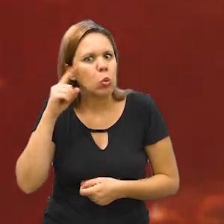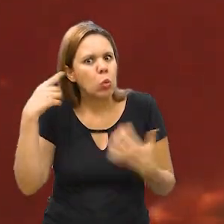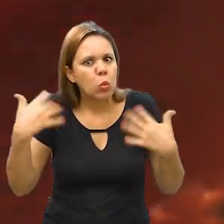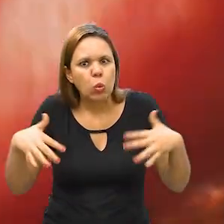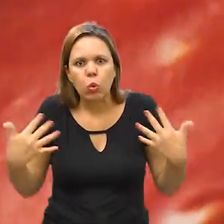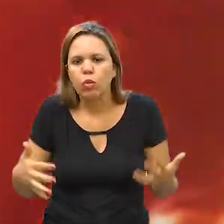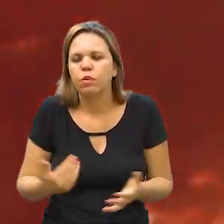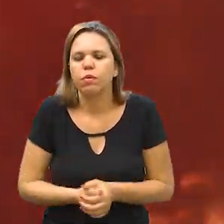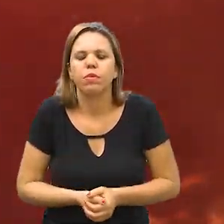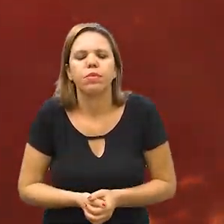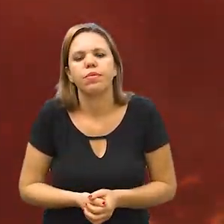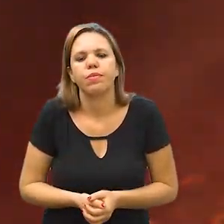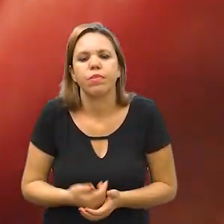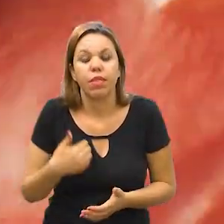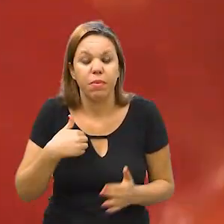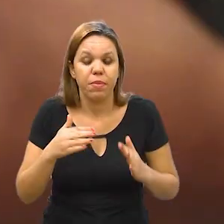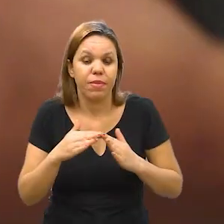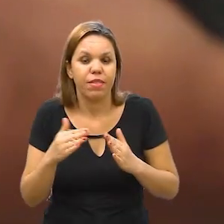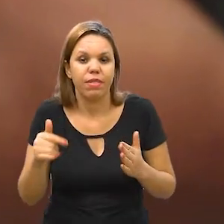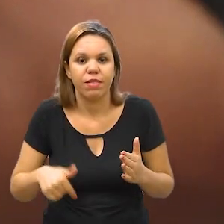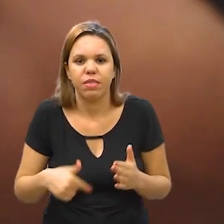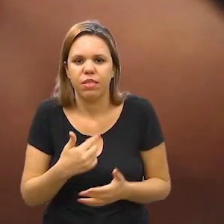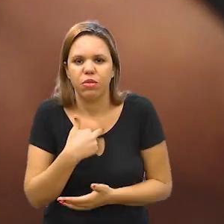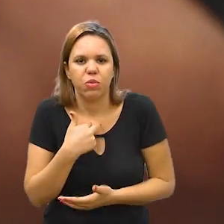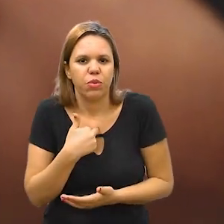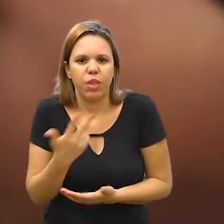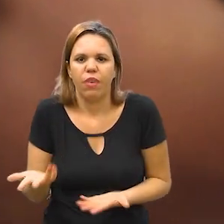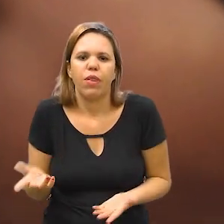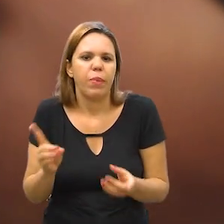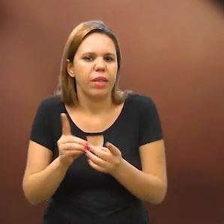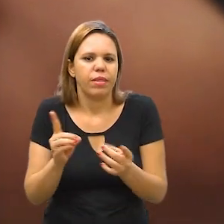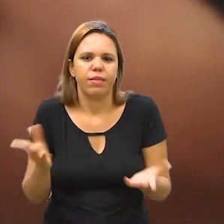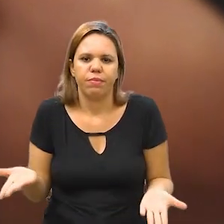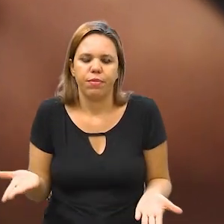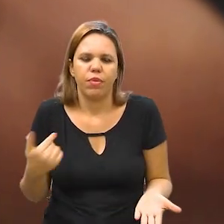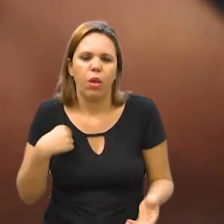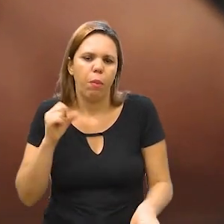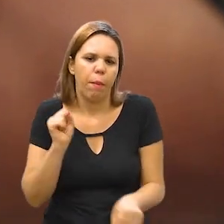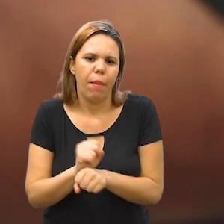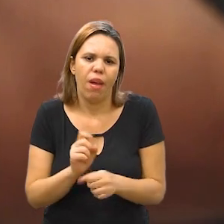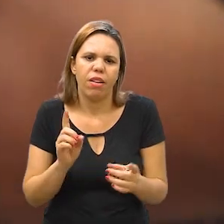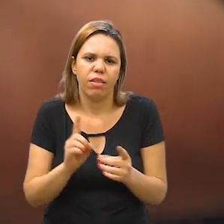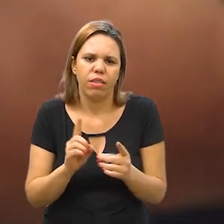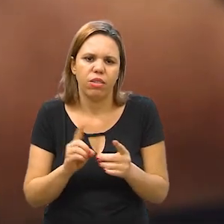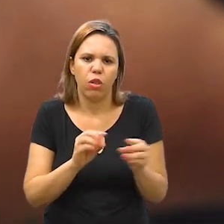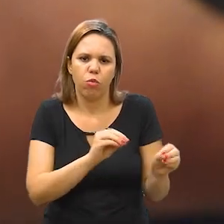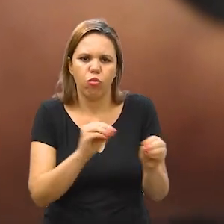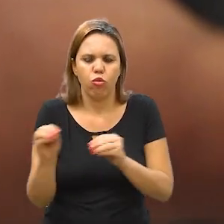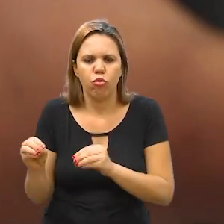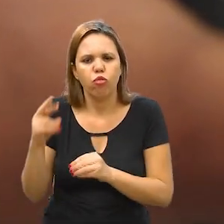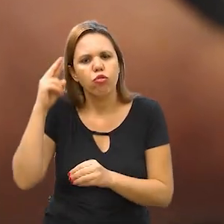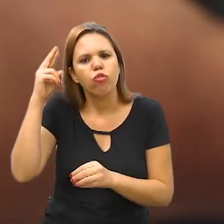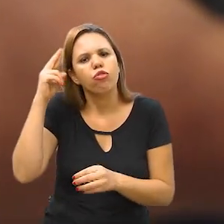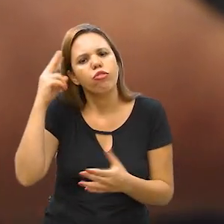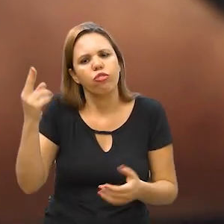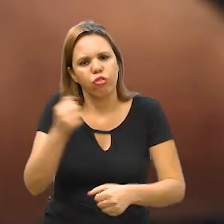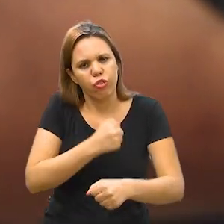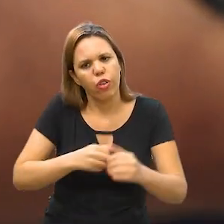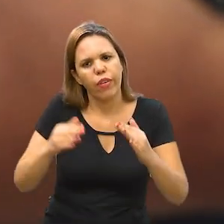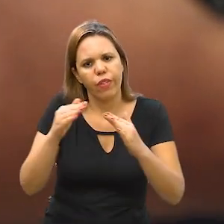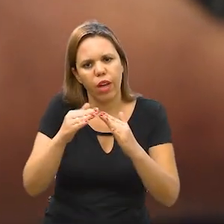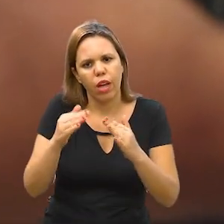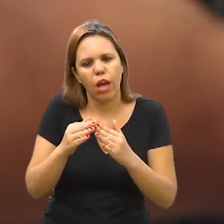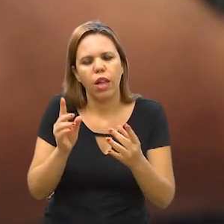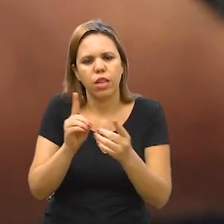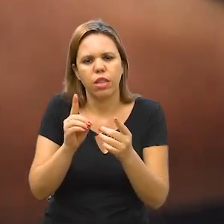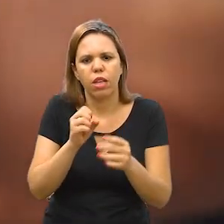dia. Então na minha casa aqui eu já não dava conta de atender eles e eu parei de atender e migrei para Chef in Home para atender um